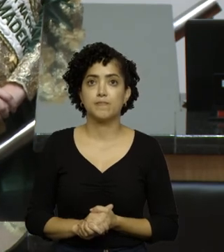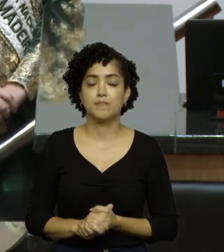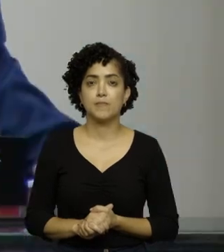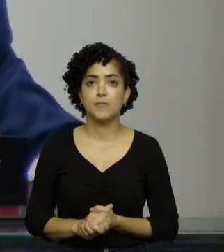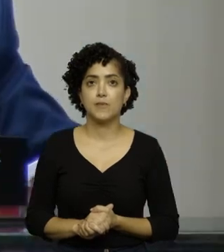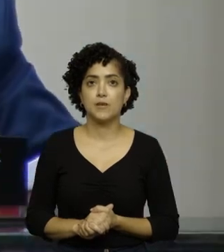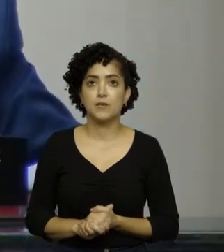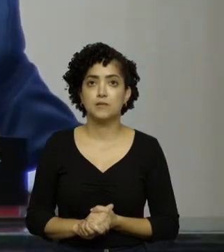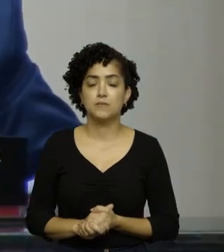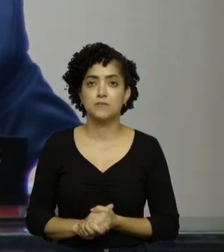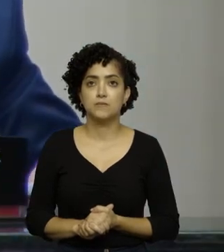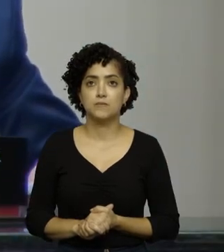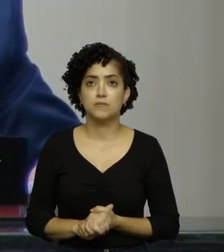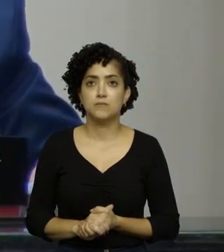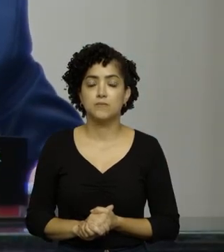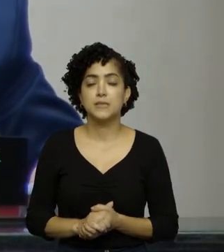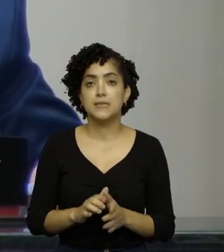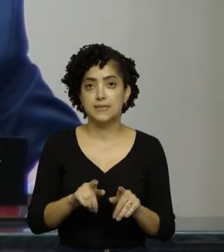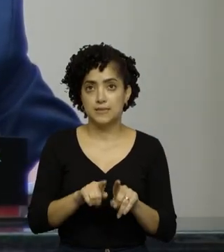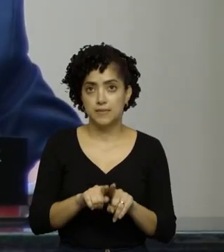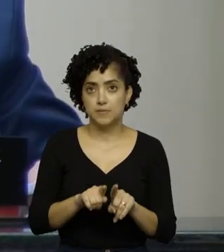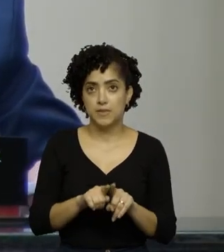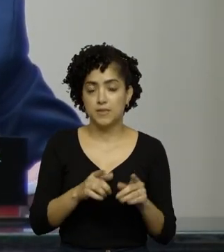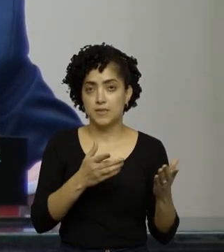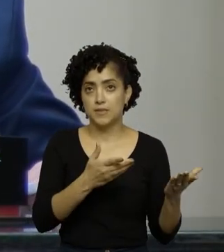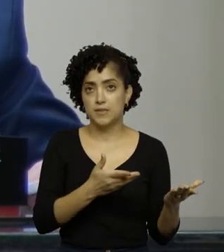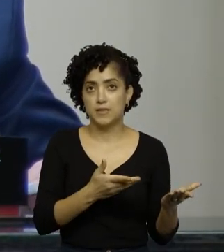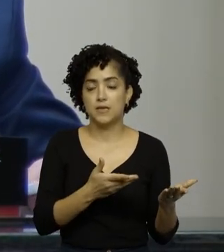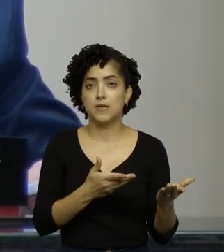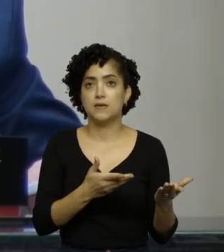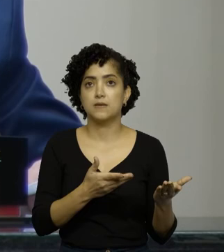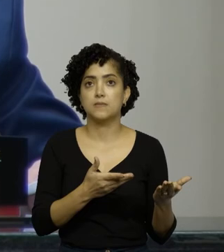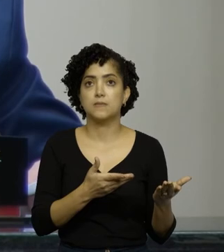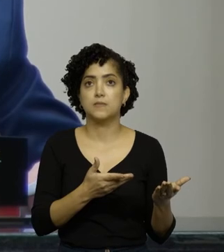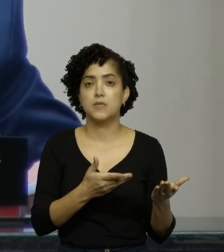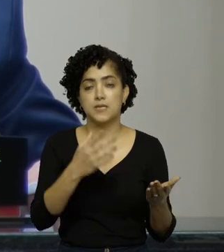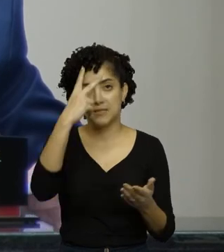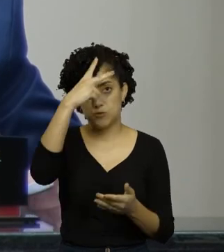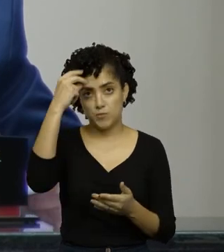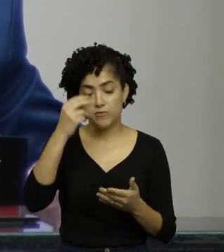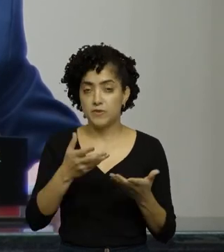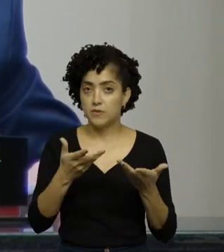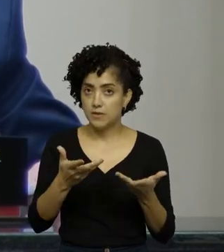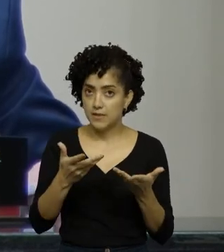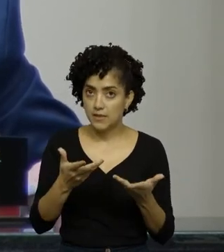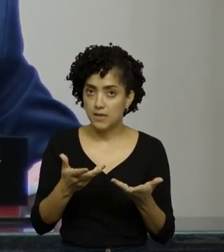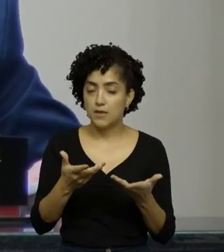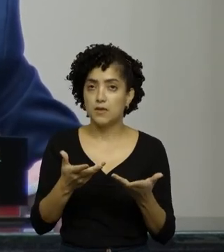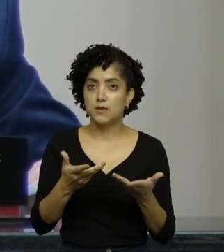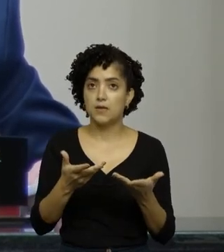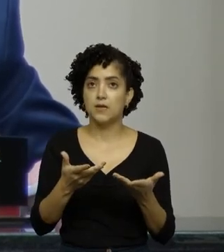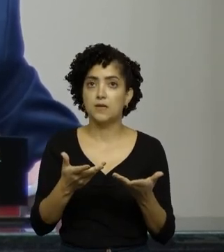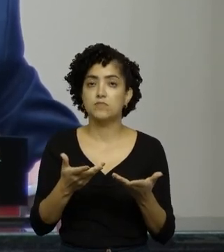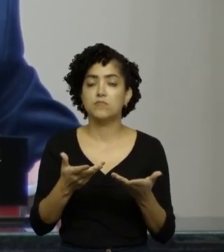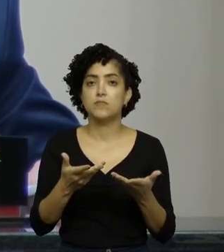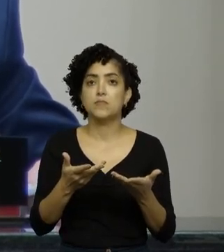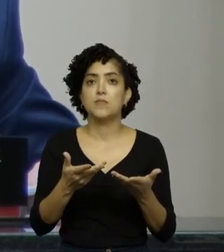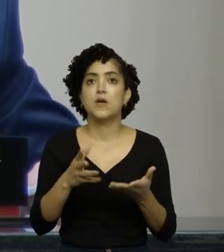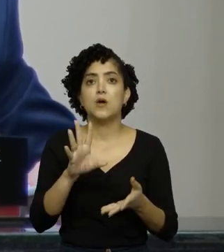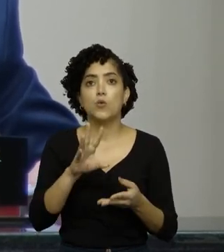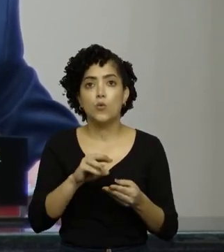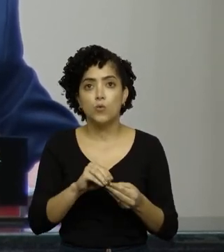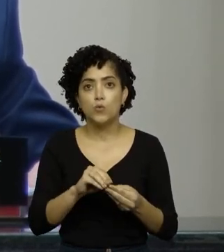Cobalcini. Também quero deixar ainda, se o prefeito quiser fazer as suas